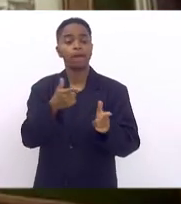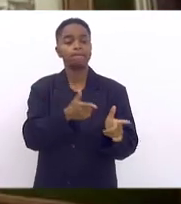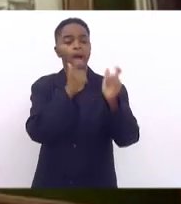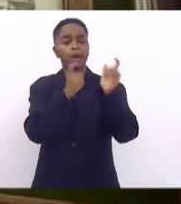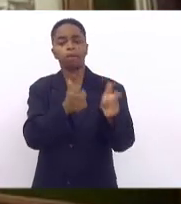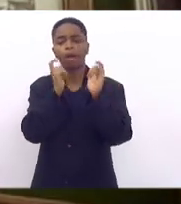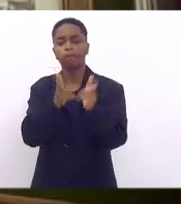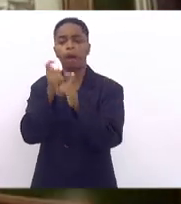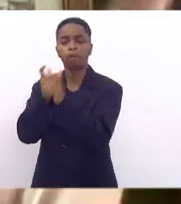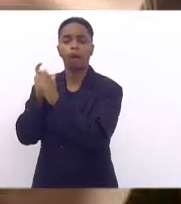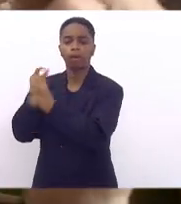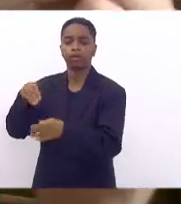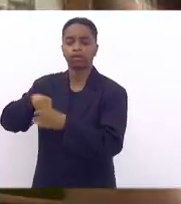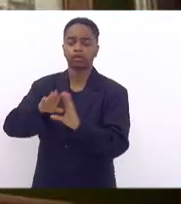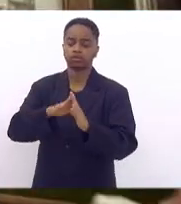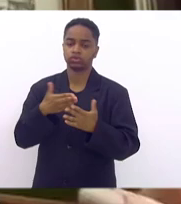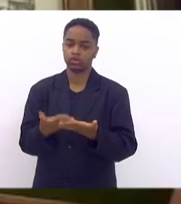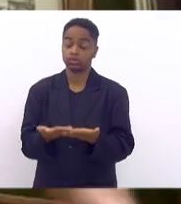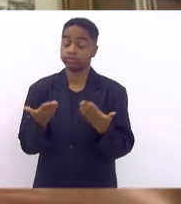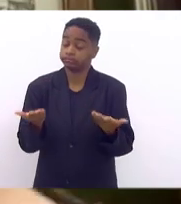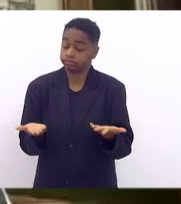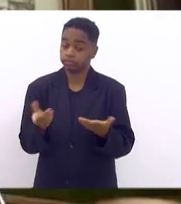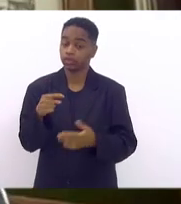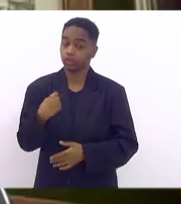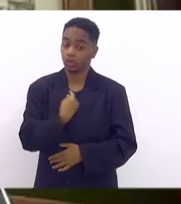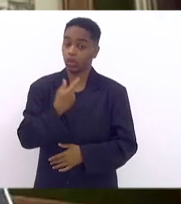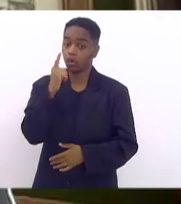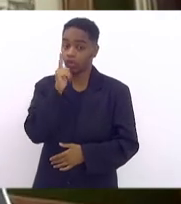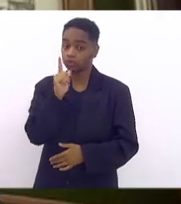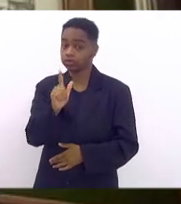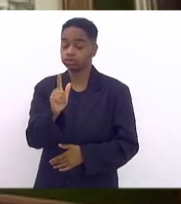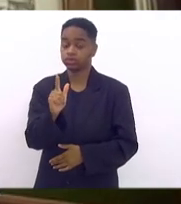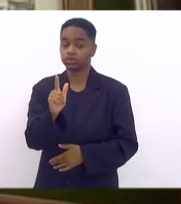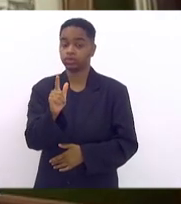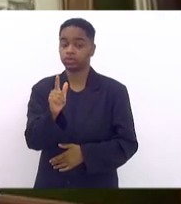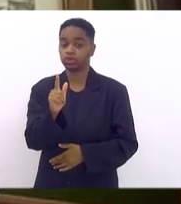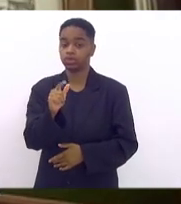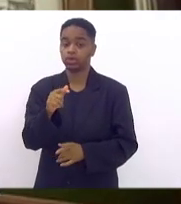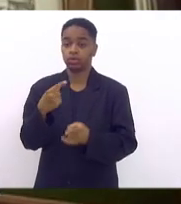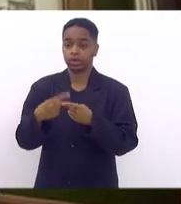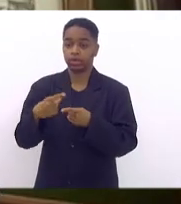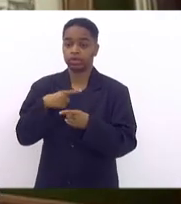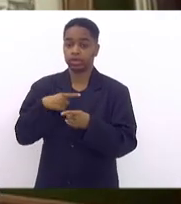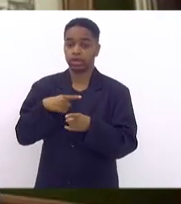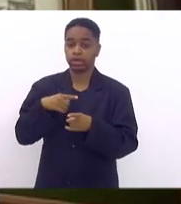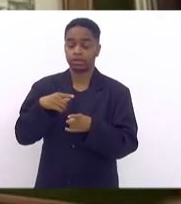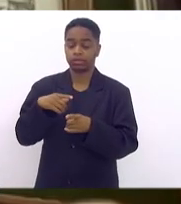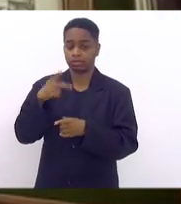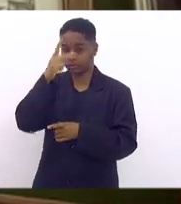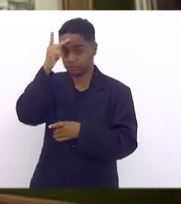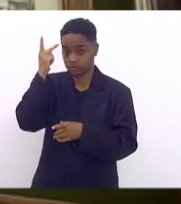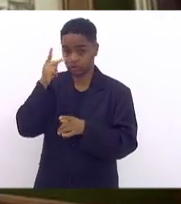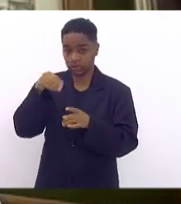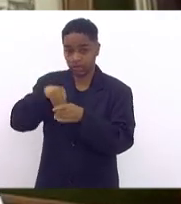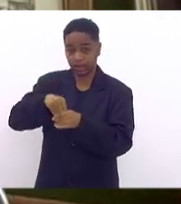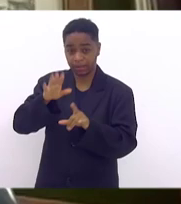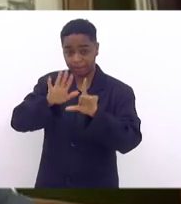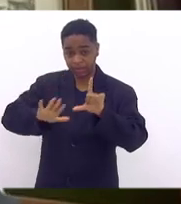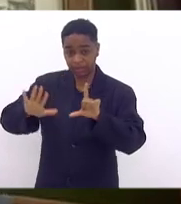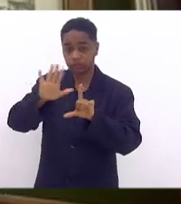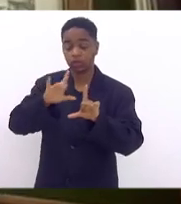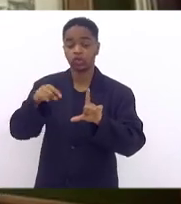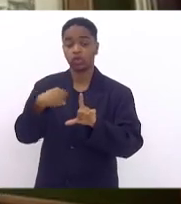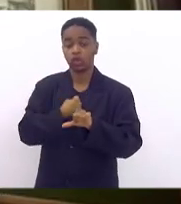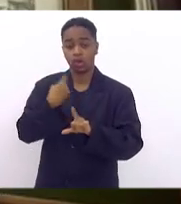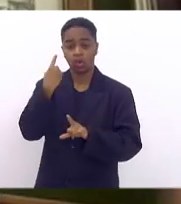dentro da sala de aula. A gente conseguiu, com a ajuda desses colaboradores que estão infiltrados dentro dessas plataformas, parar um aqui em